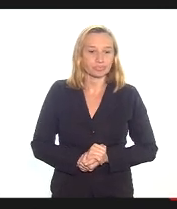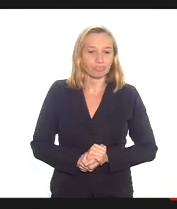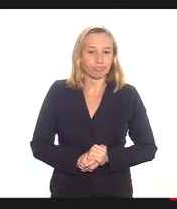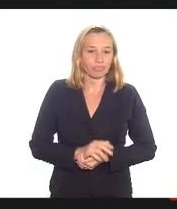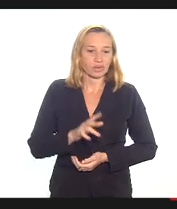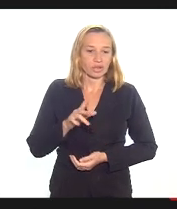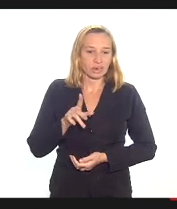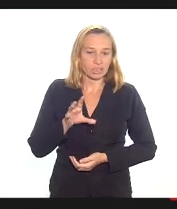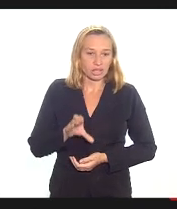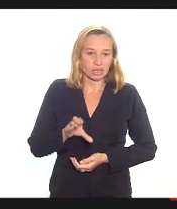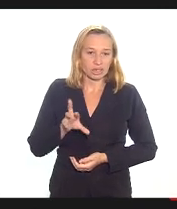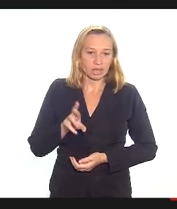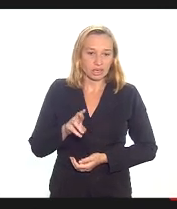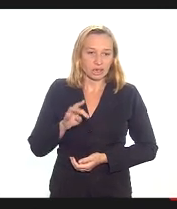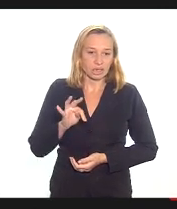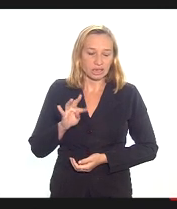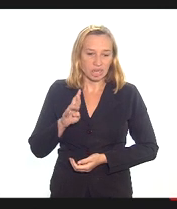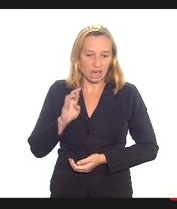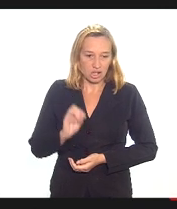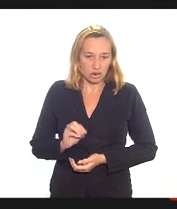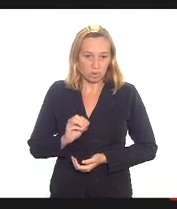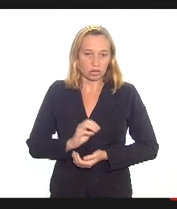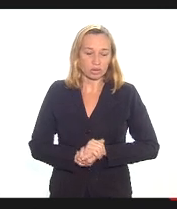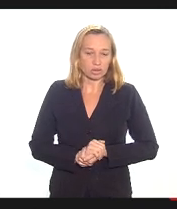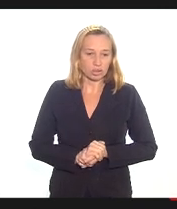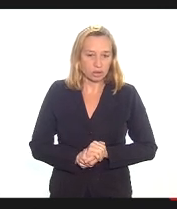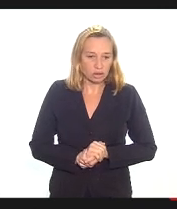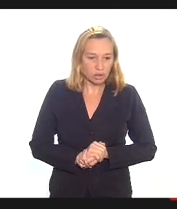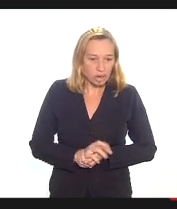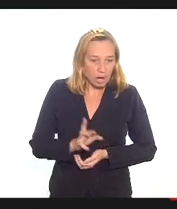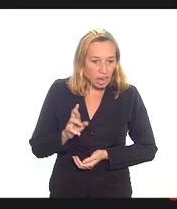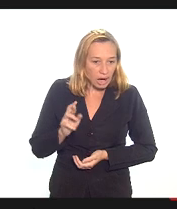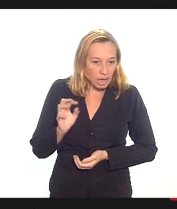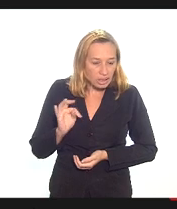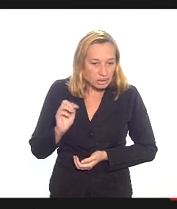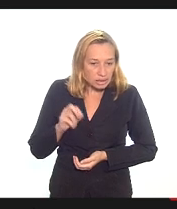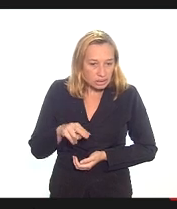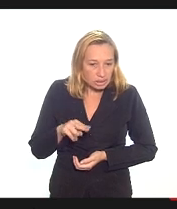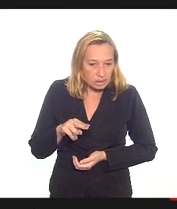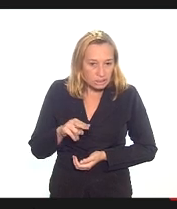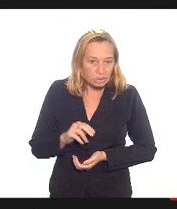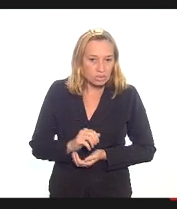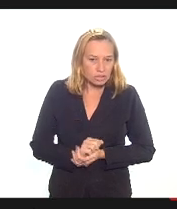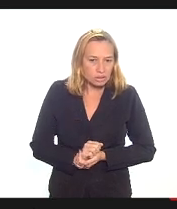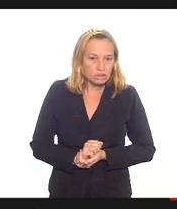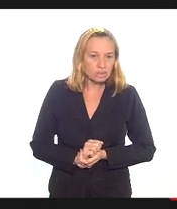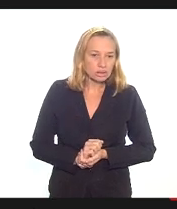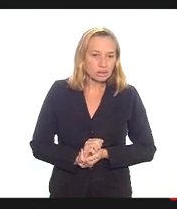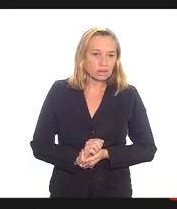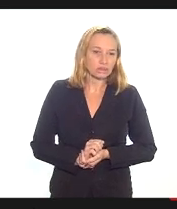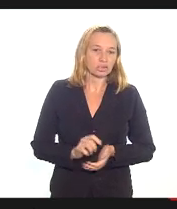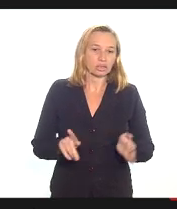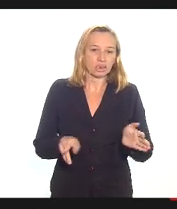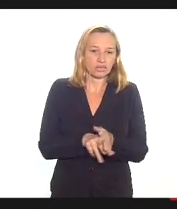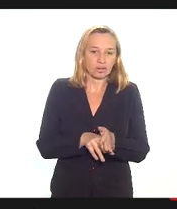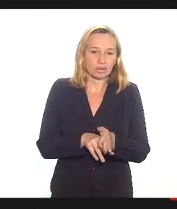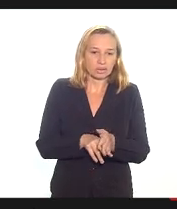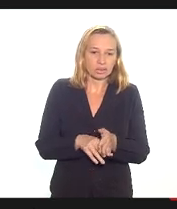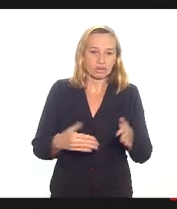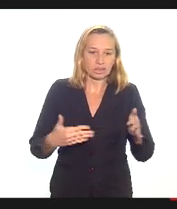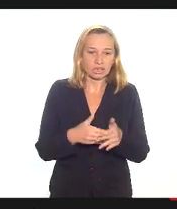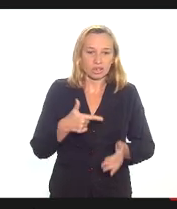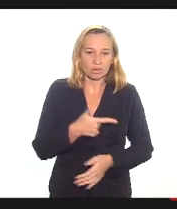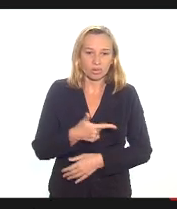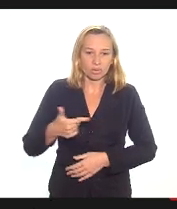de rateio, né? Critérios de rateio. Os critérios de rateio até a resolução 12